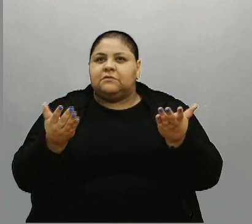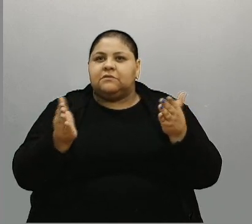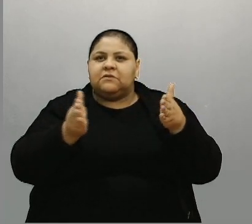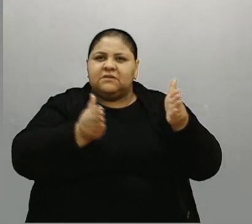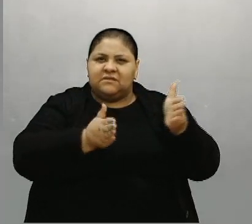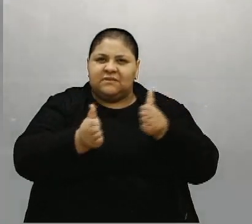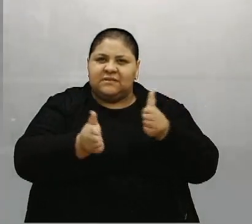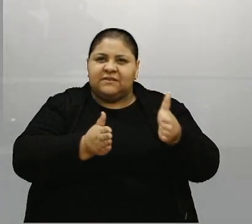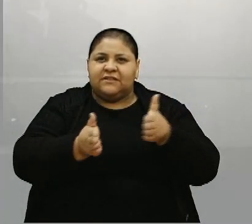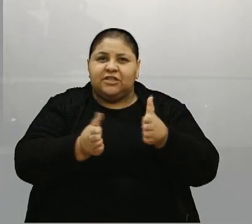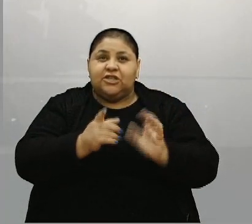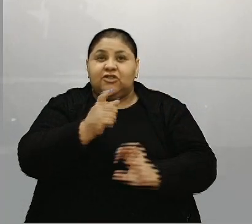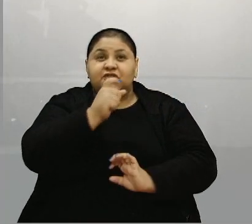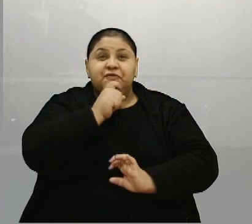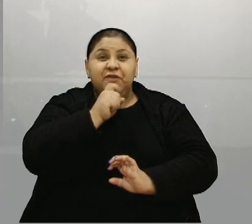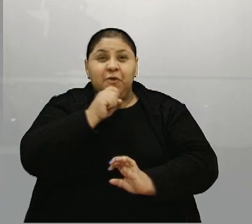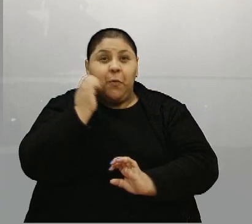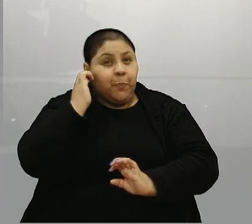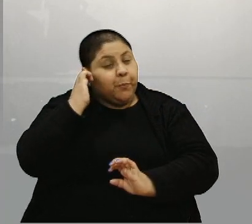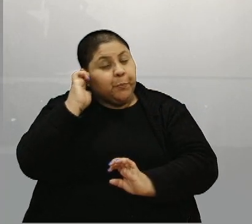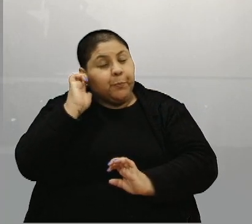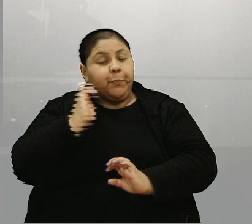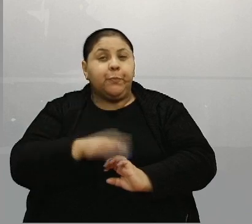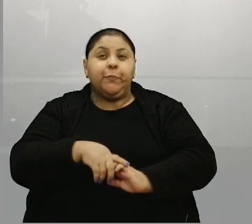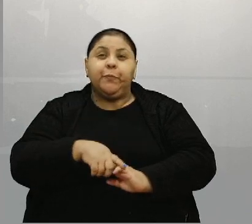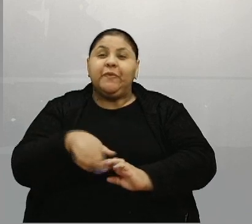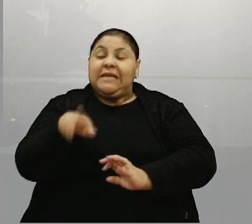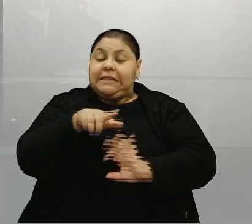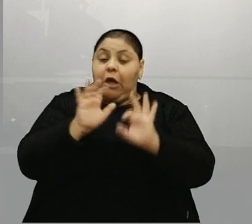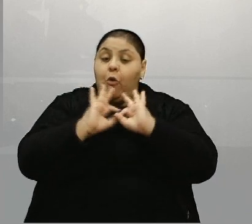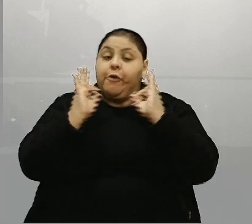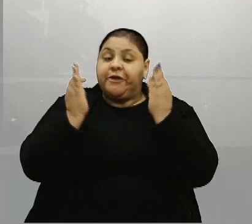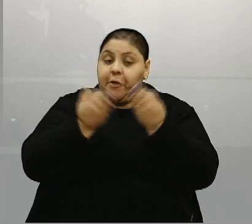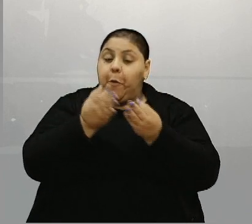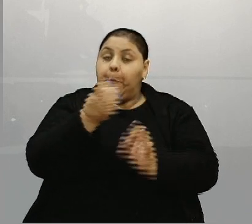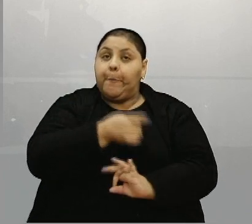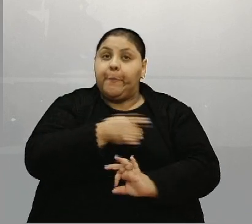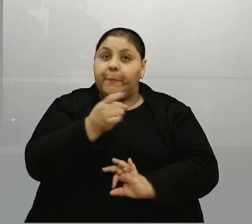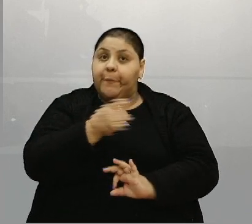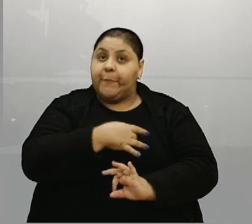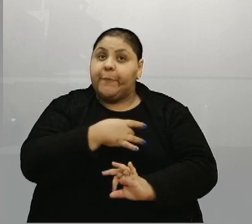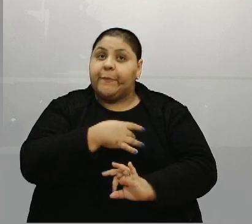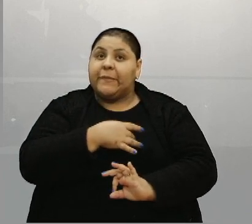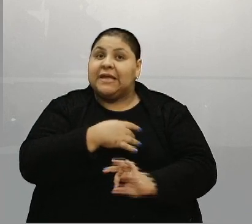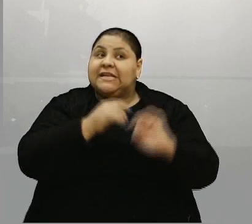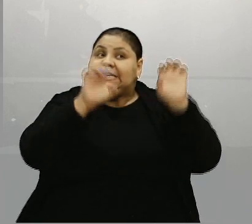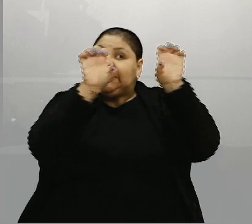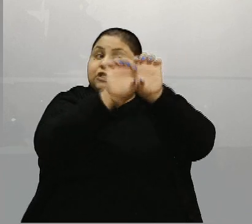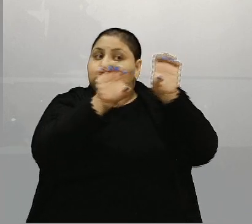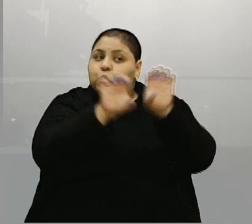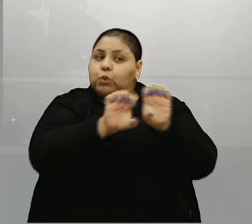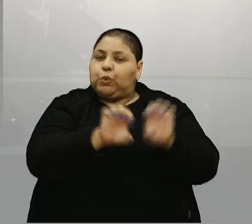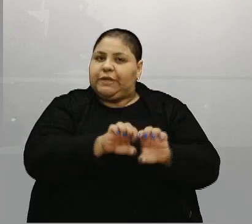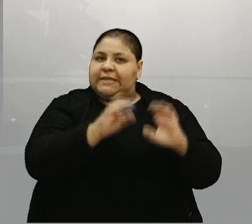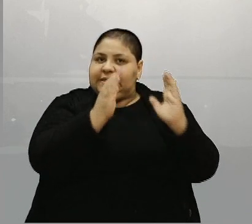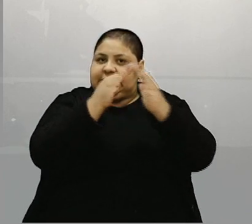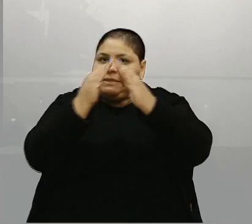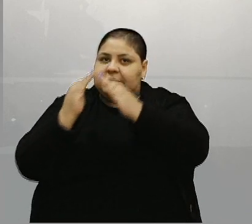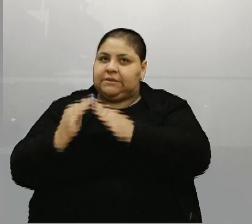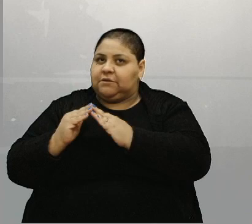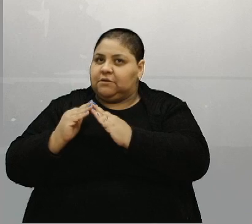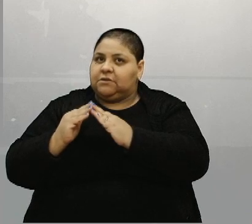período de tanto frio. Então, essas famílias estão com medo da estrutura das suas casas